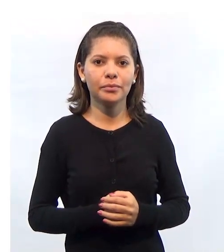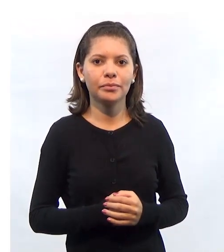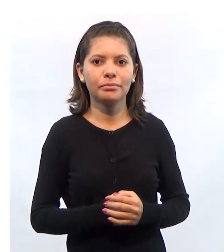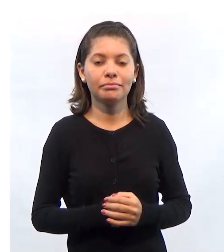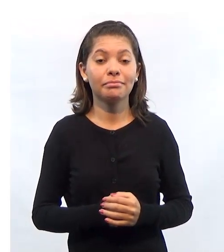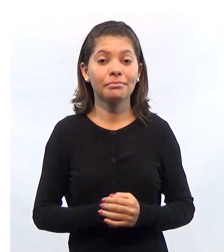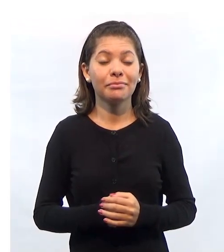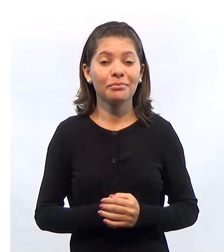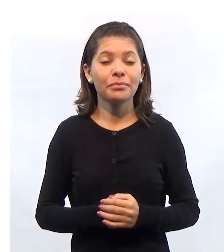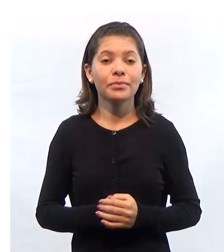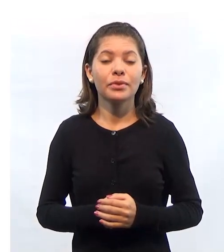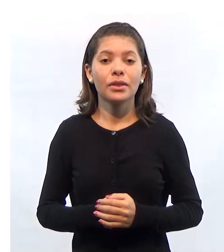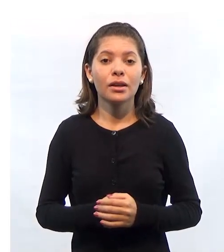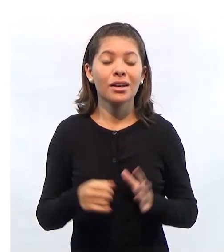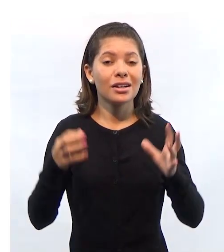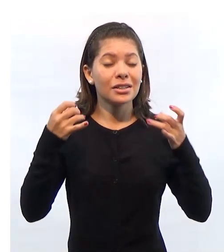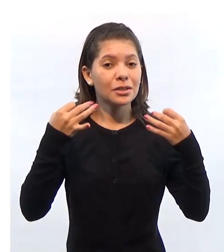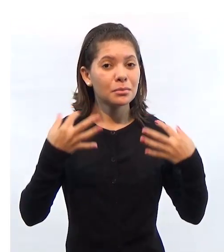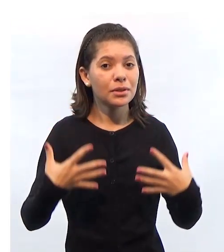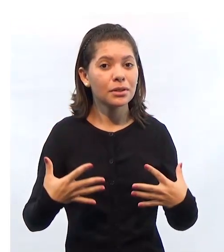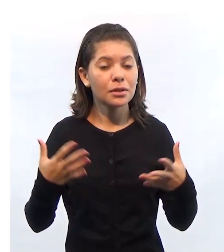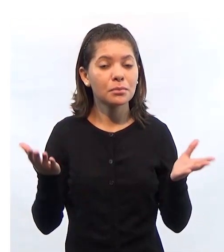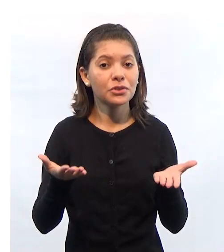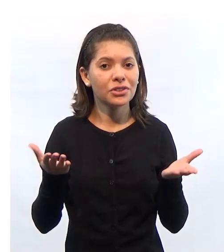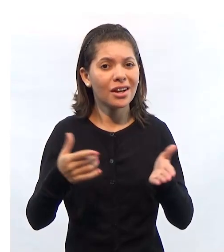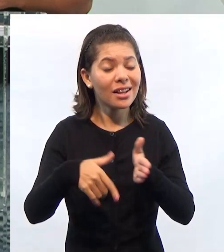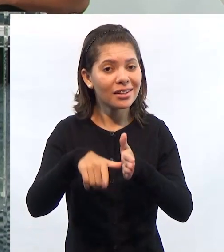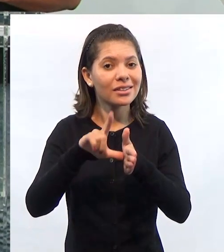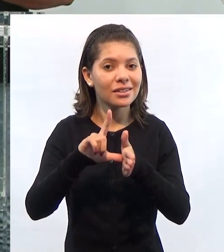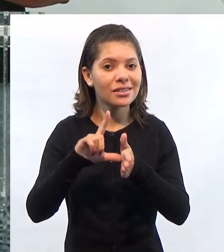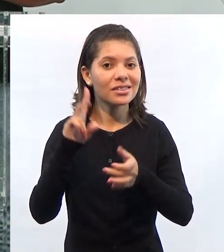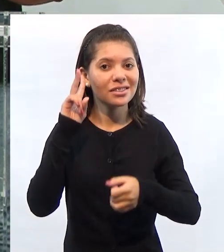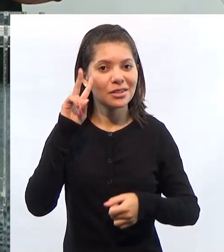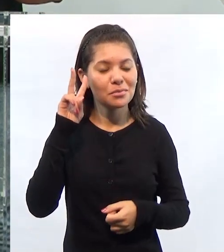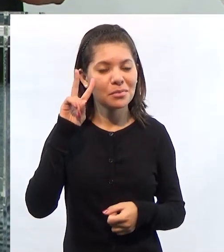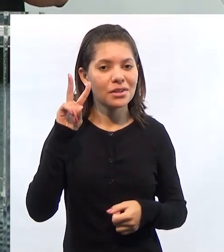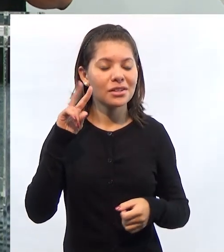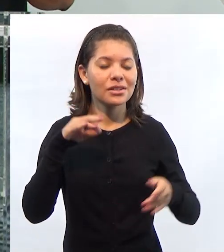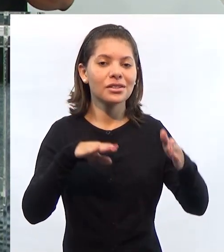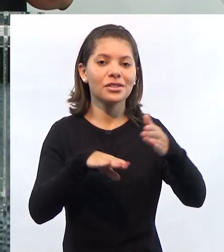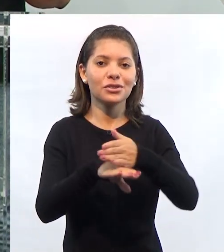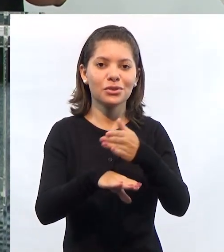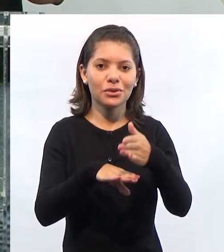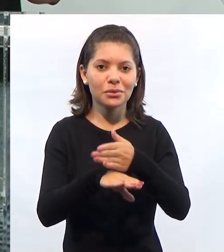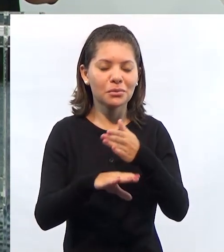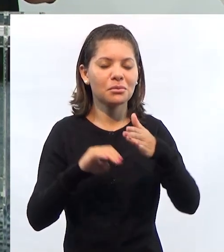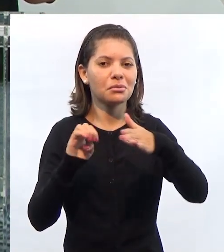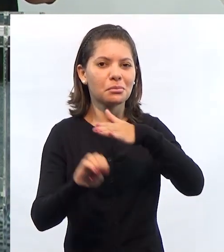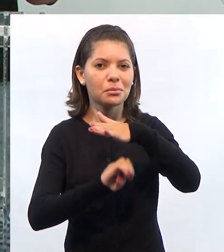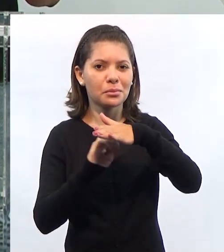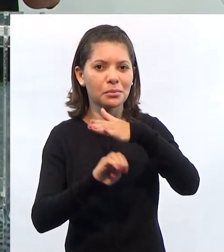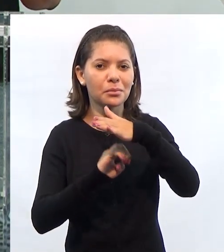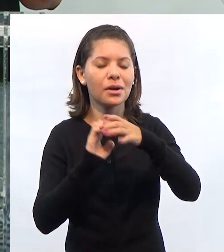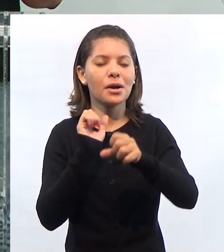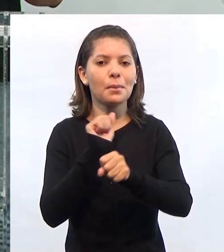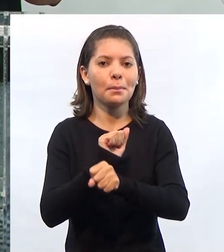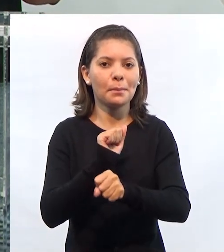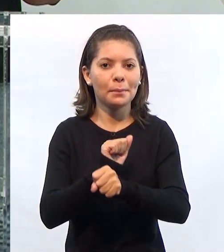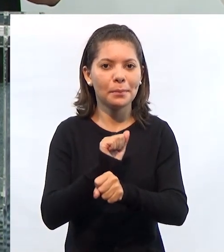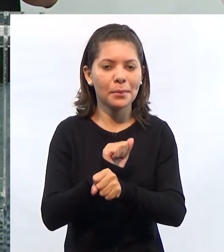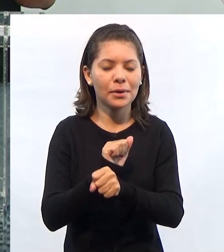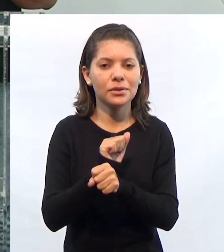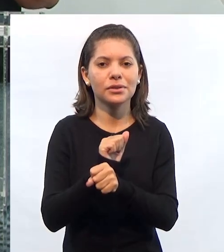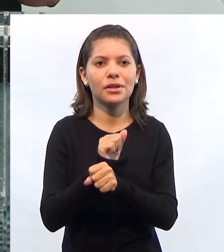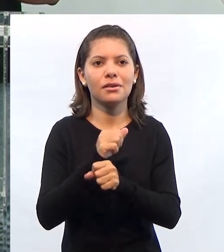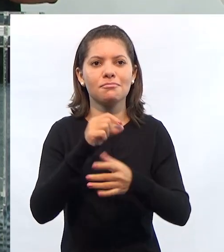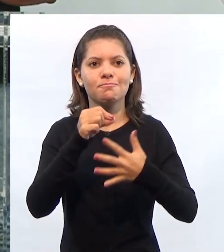Nós já comentamos um pouco sobre esse tipo de estoque lá atrás. Esse estoque é quando a empresa espera que os insumos